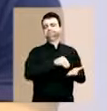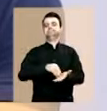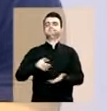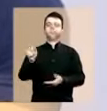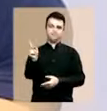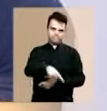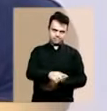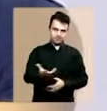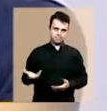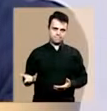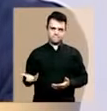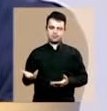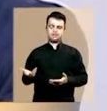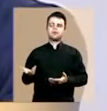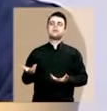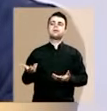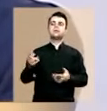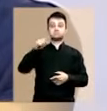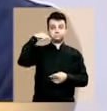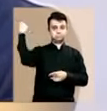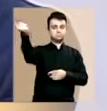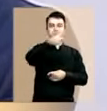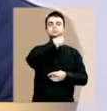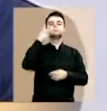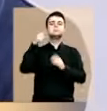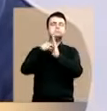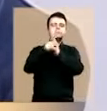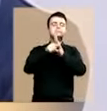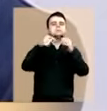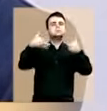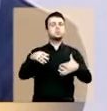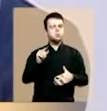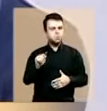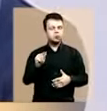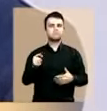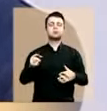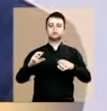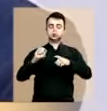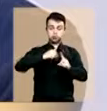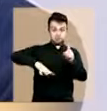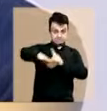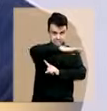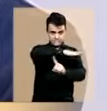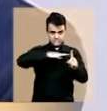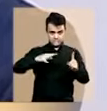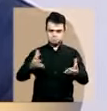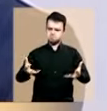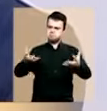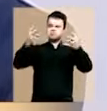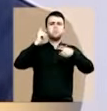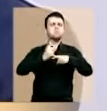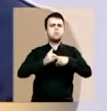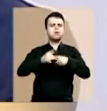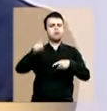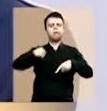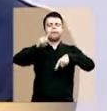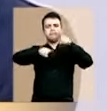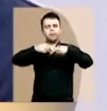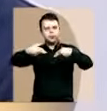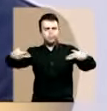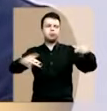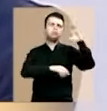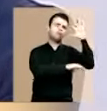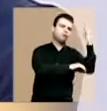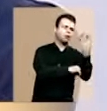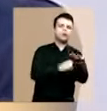Então, quer dizer, o que eles falam é que a nossa sociedade só desenvolveu porque os recursos naturais eles estão em equilíbrio, né? O